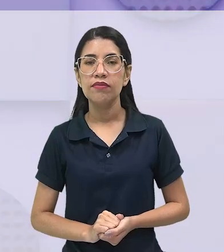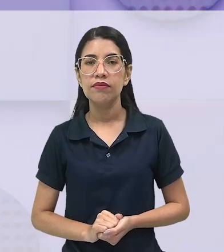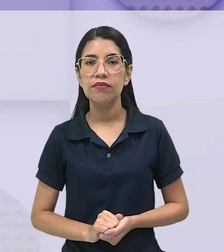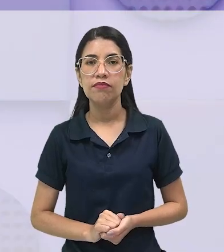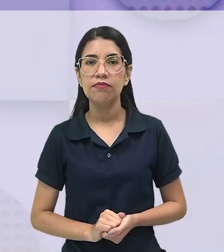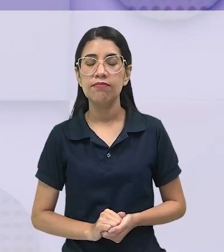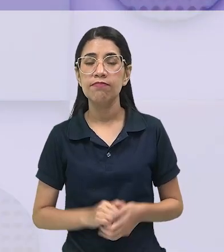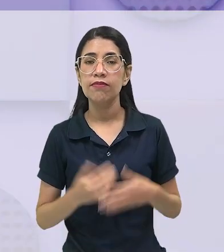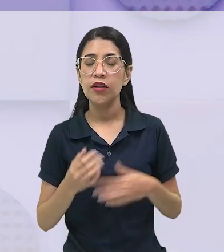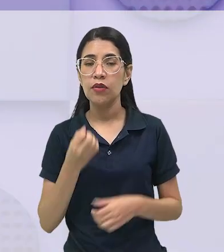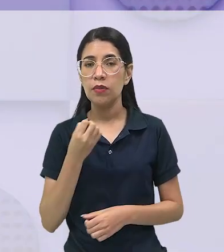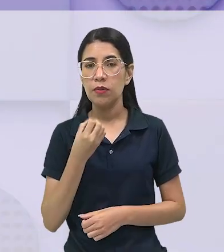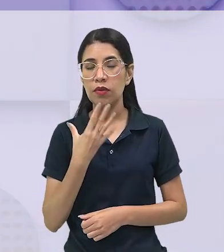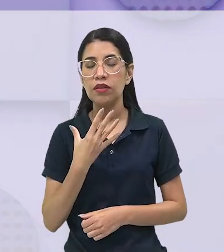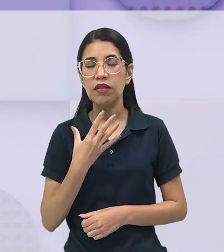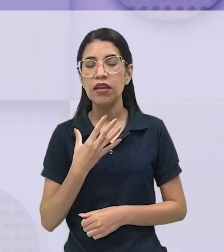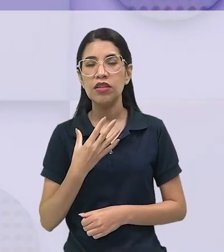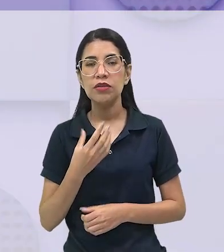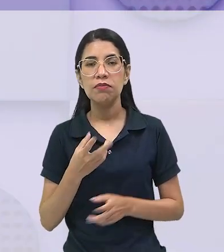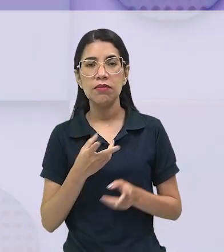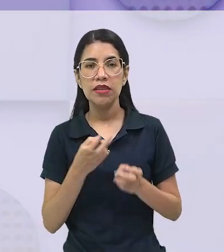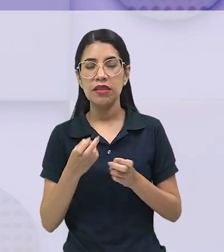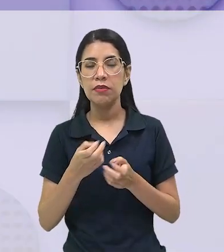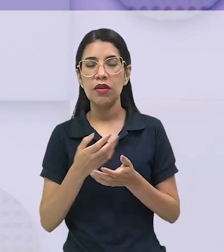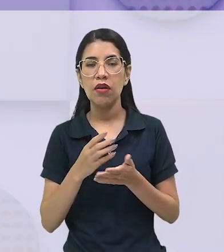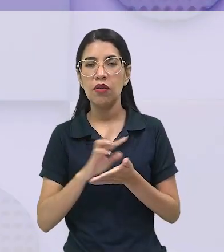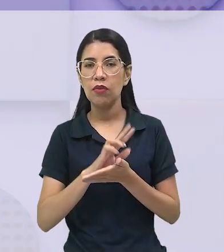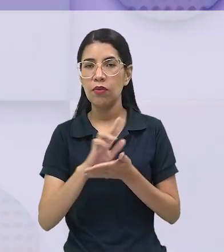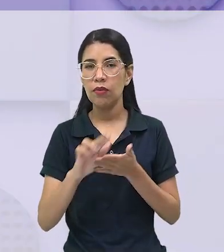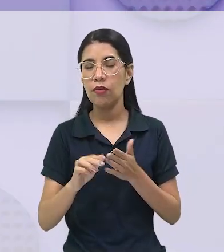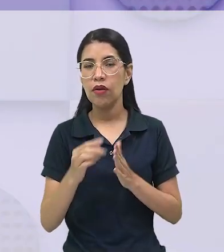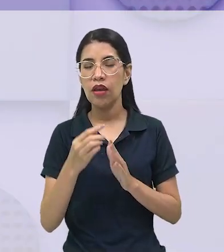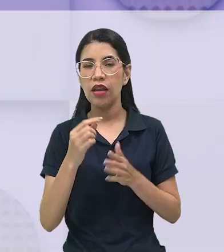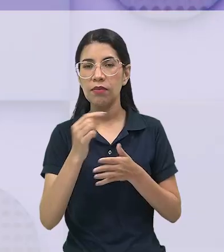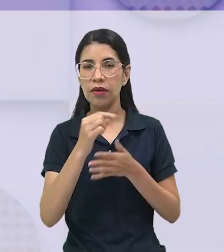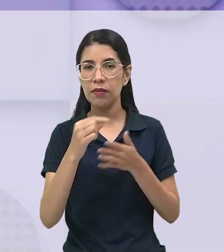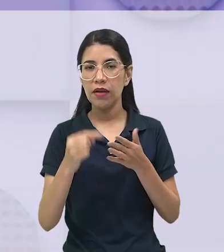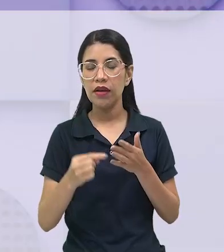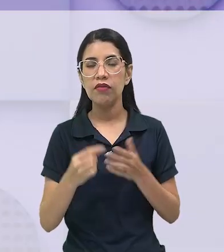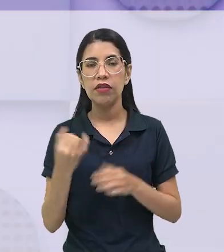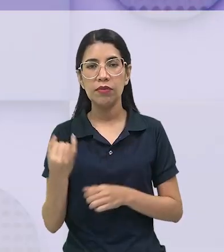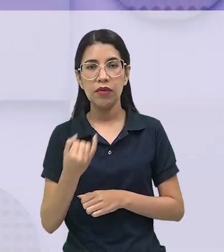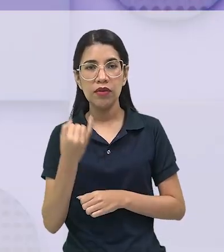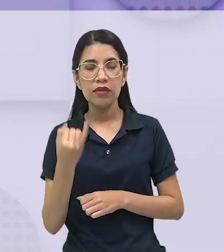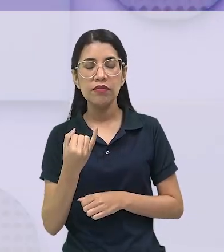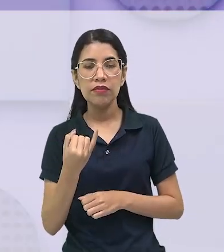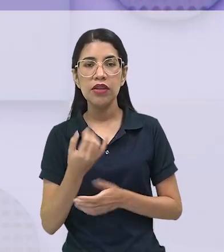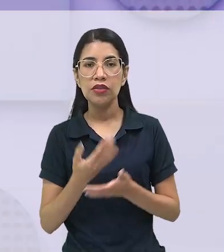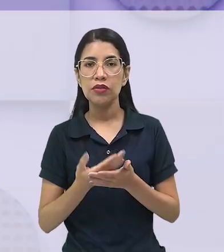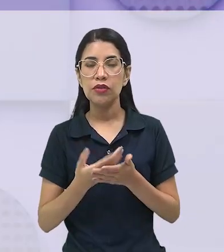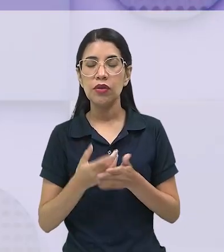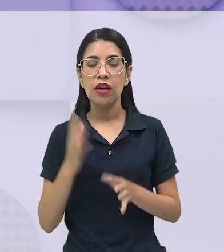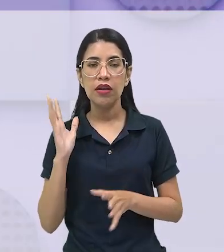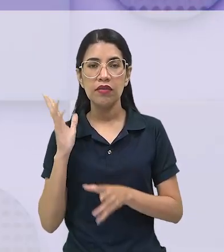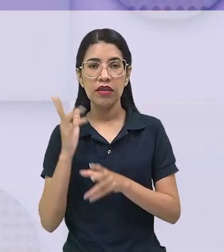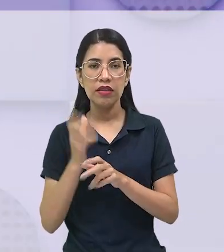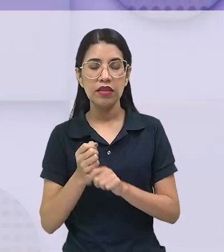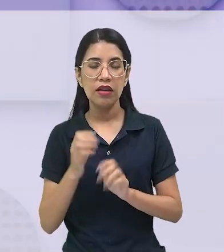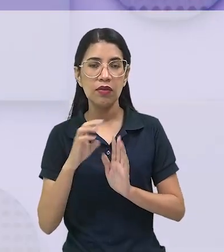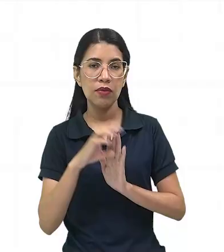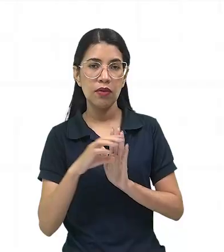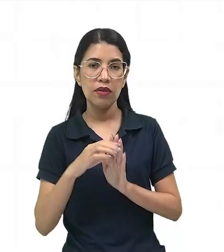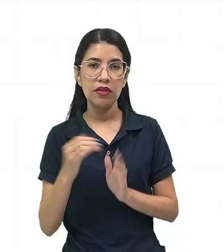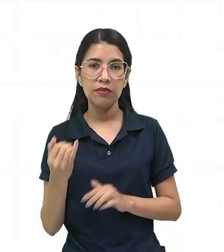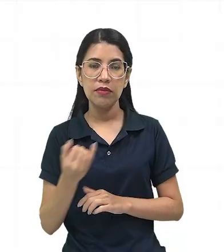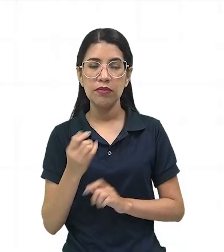Então, que bom que nós vimos alguns pontos que foram importantes no decorrer da nossa unidade 1. Então, vamos revisar alguns conceitos muito